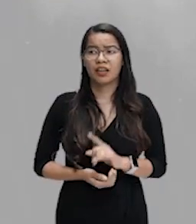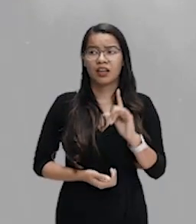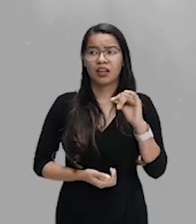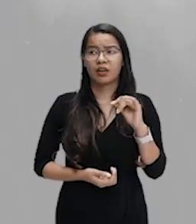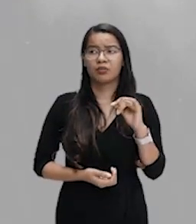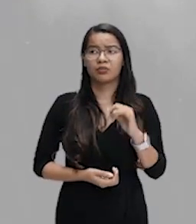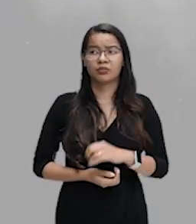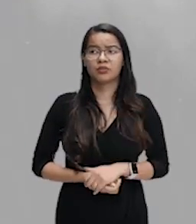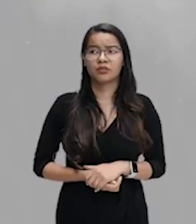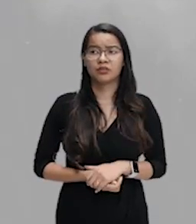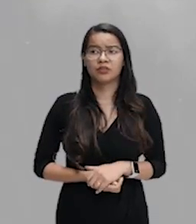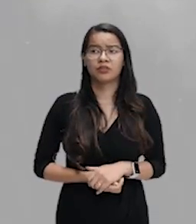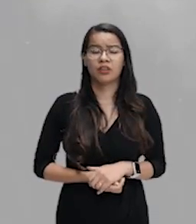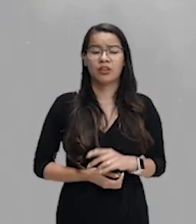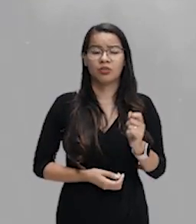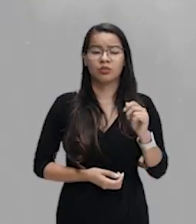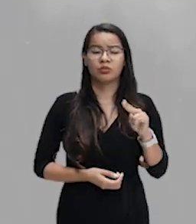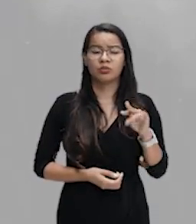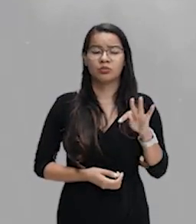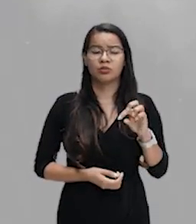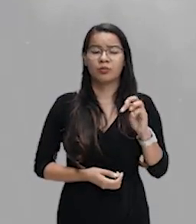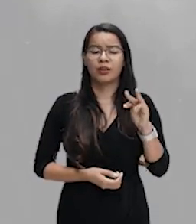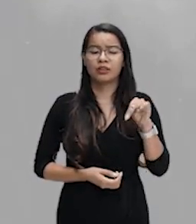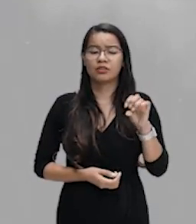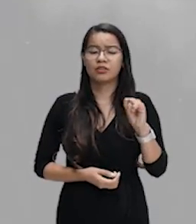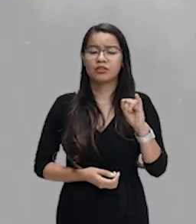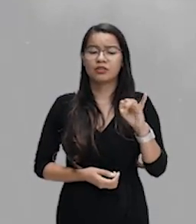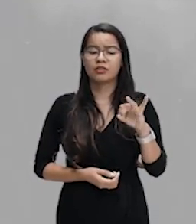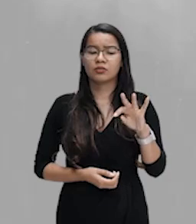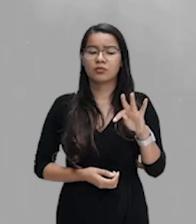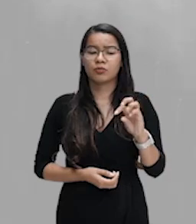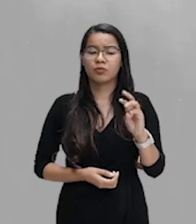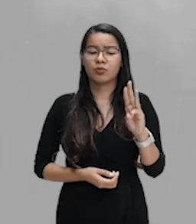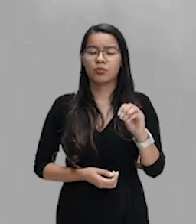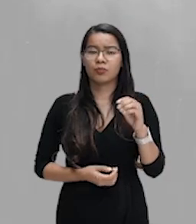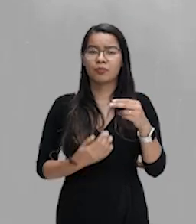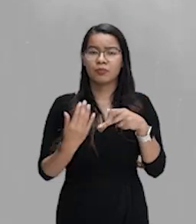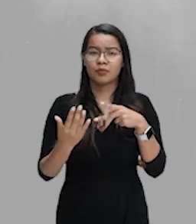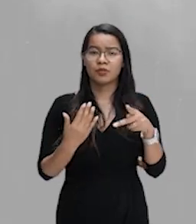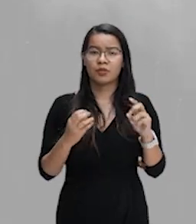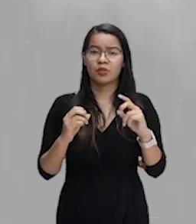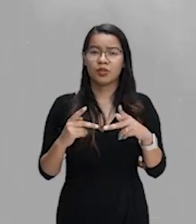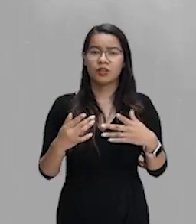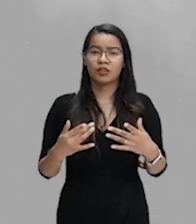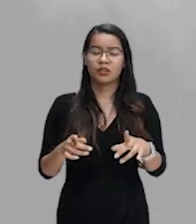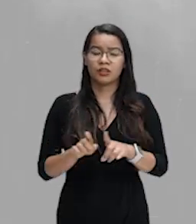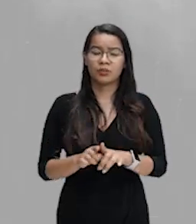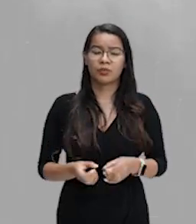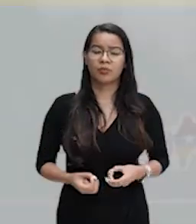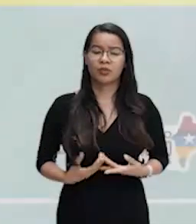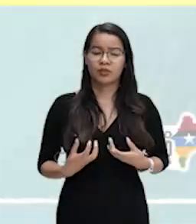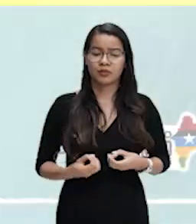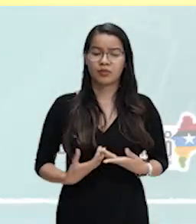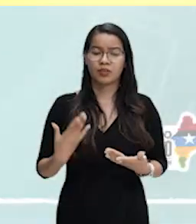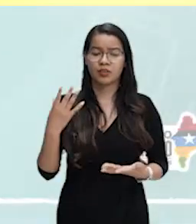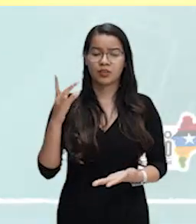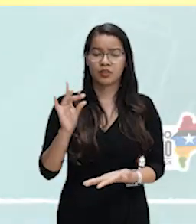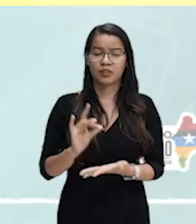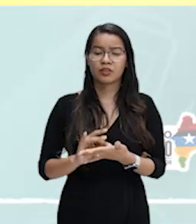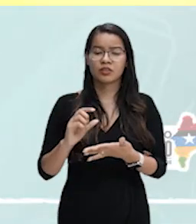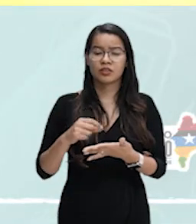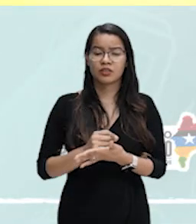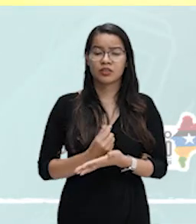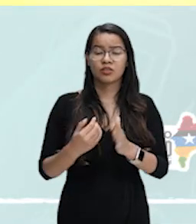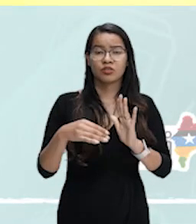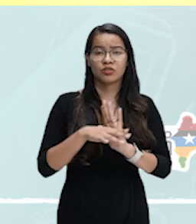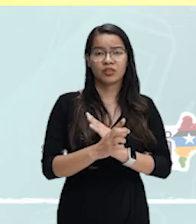do automatismo psíquico ou dessa livre associação. O Manifesto Surrealista, que foi escrito e que chega